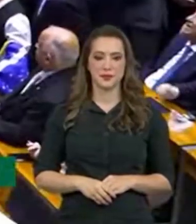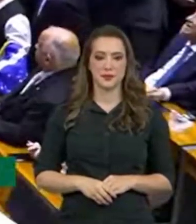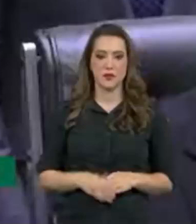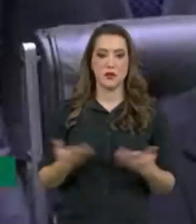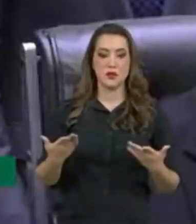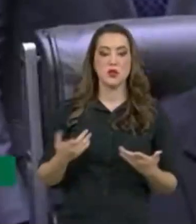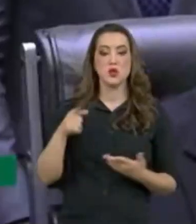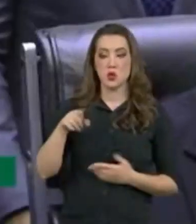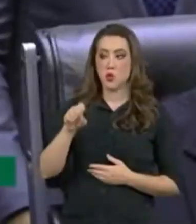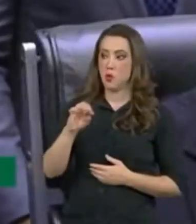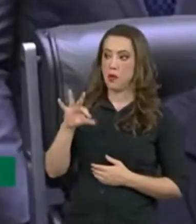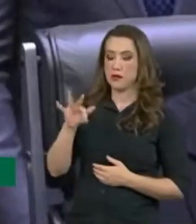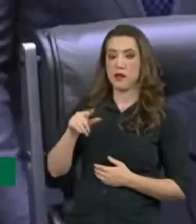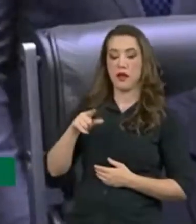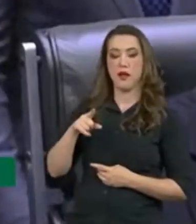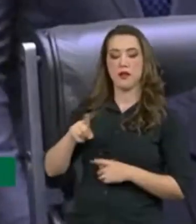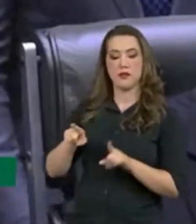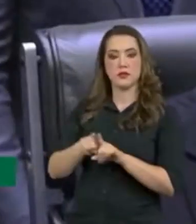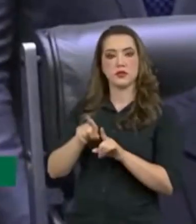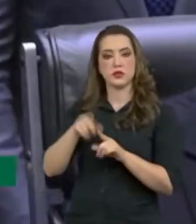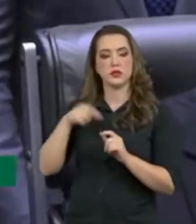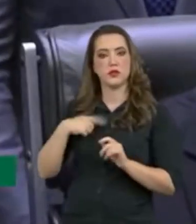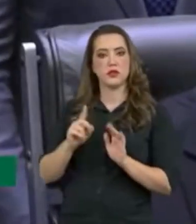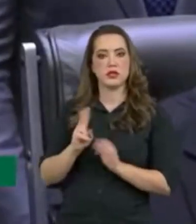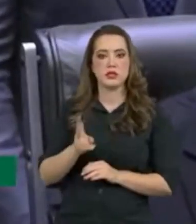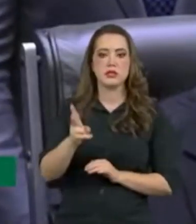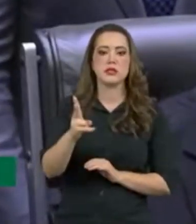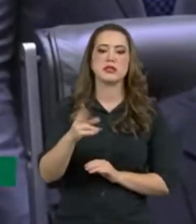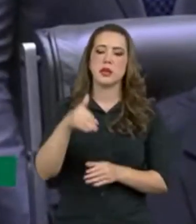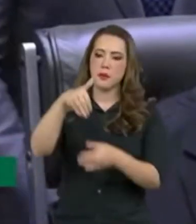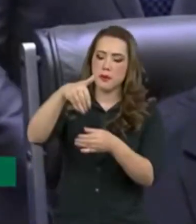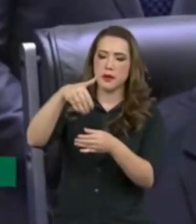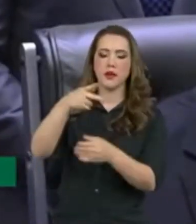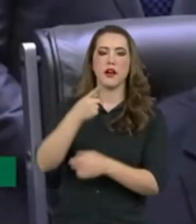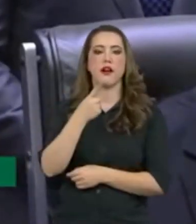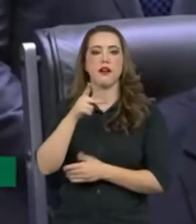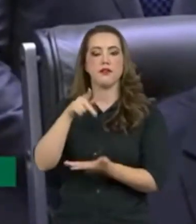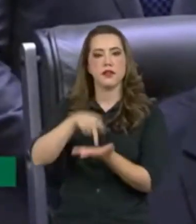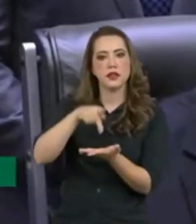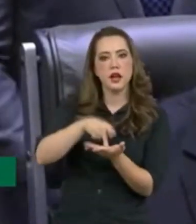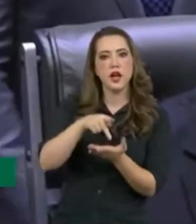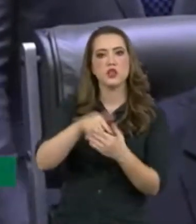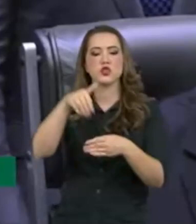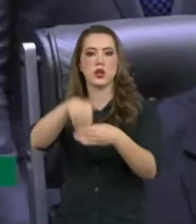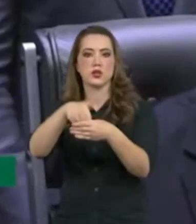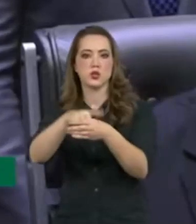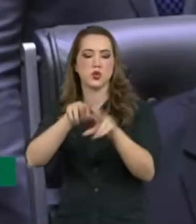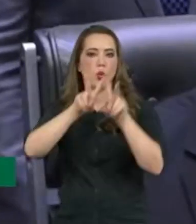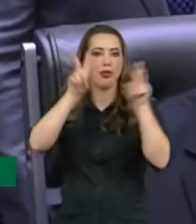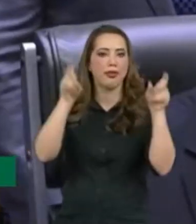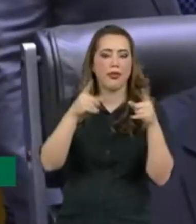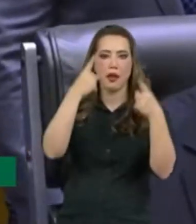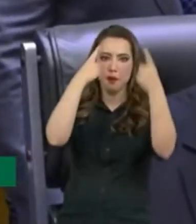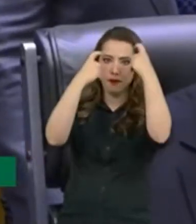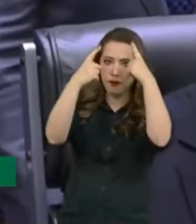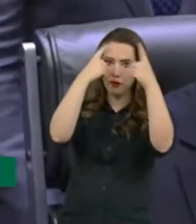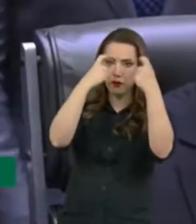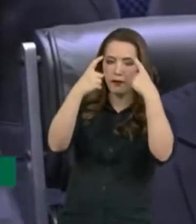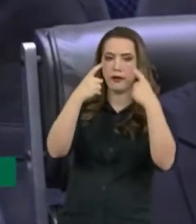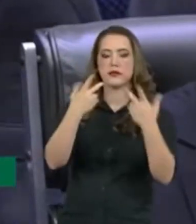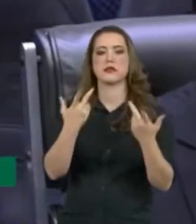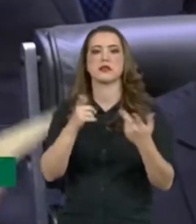Para fazer prevalecer a verdade das urnas sobre as violências de seus